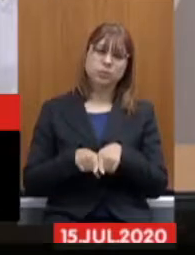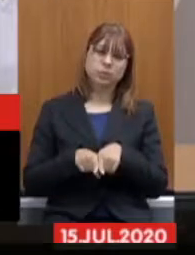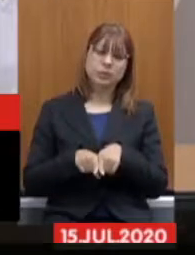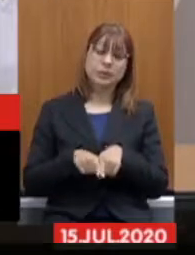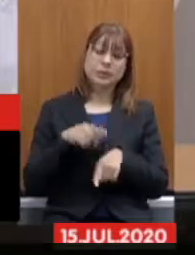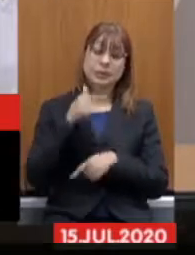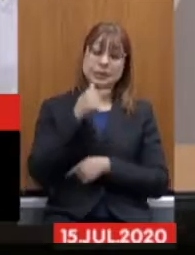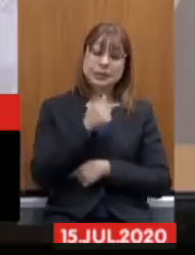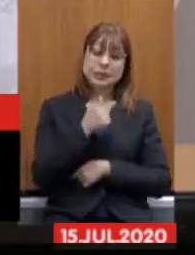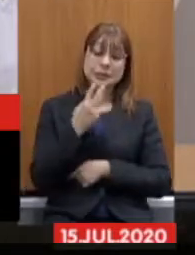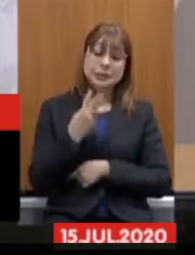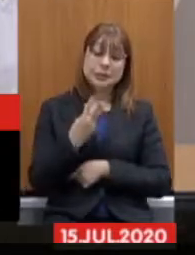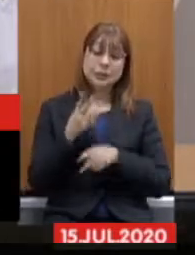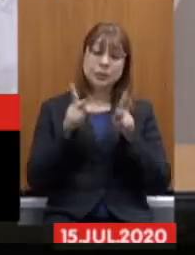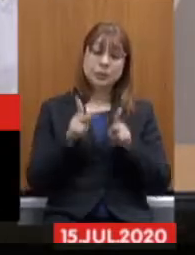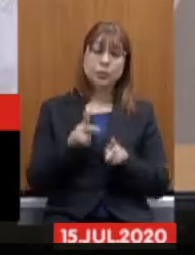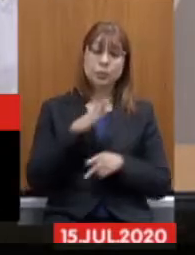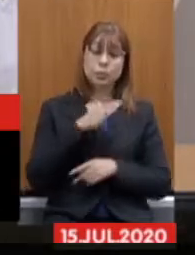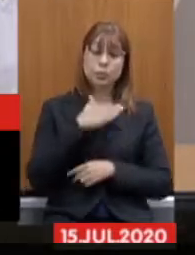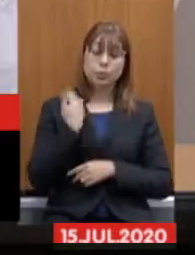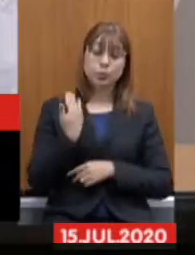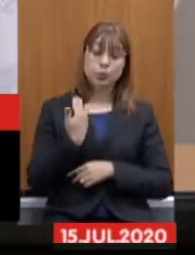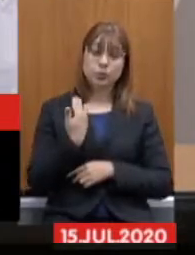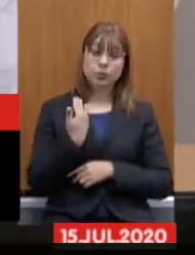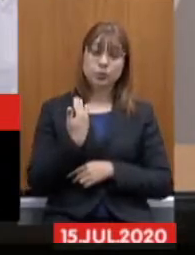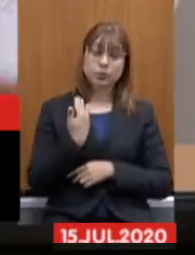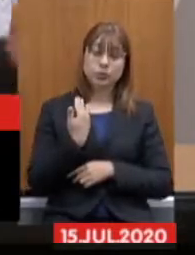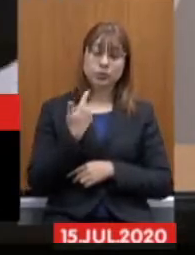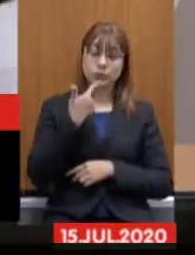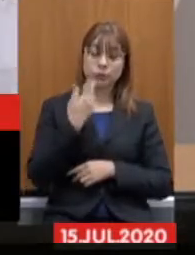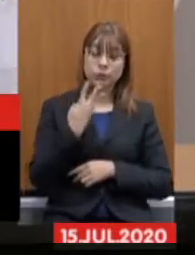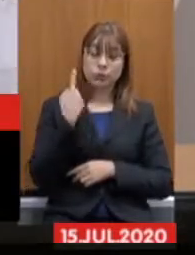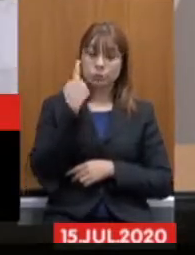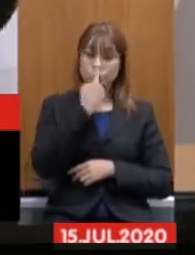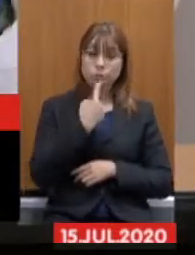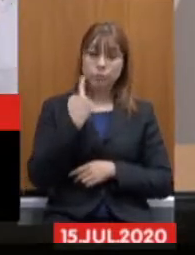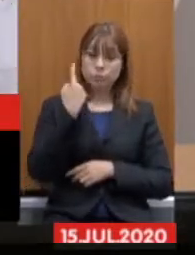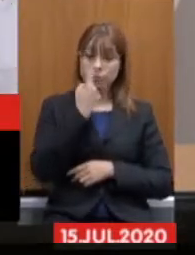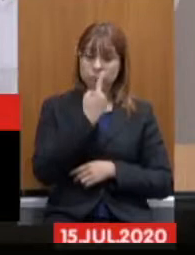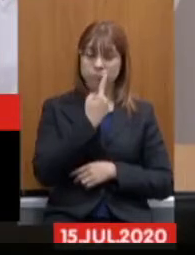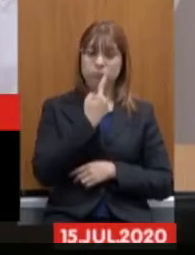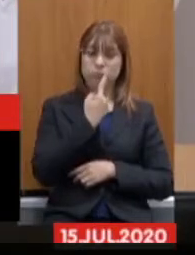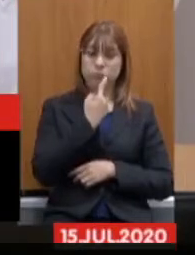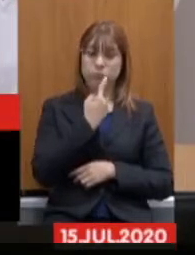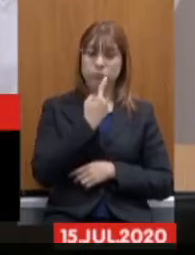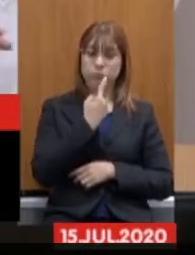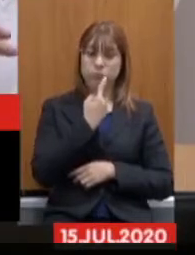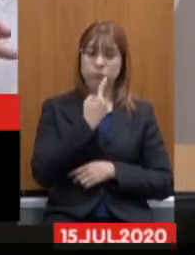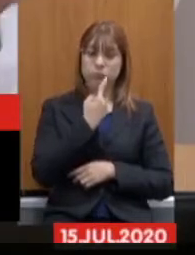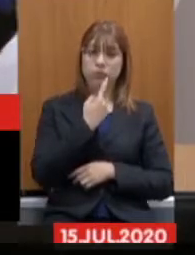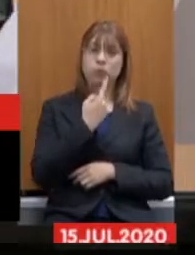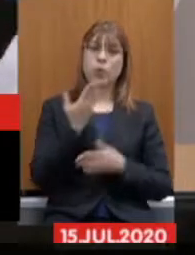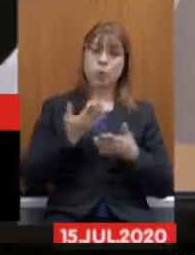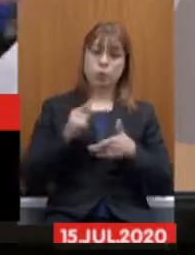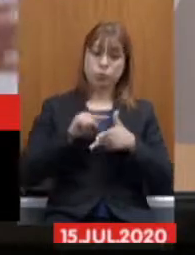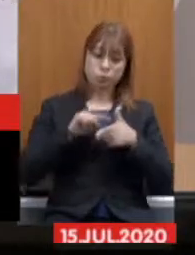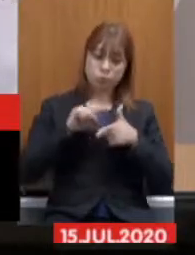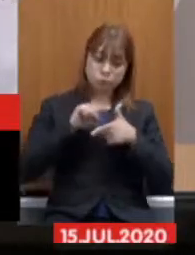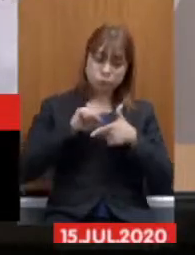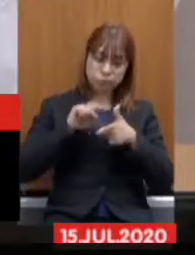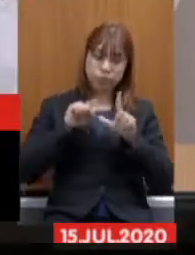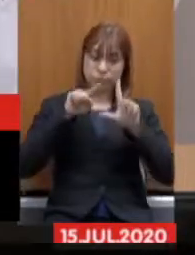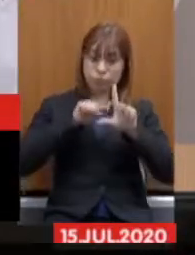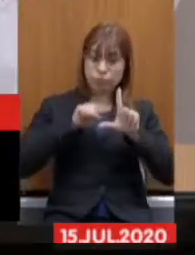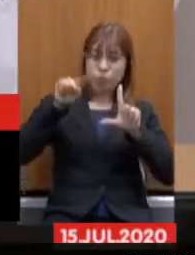recorde foram 73 mortes em 24 horas e numa curva ascendente nós estamos no pico hoje no famigerado